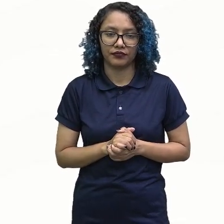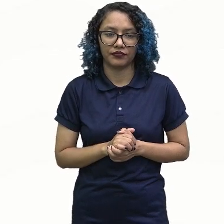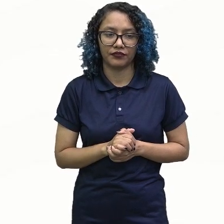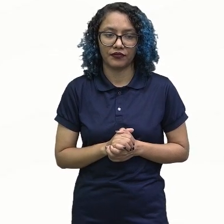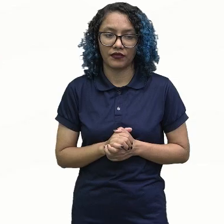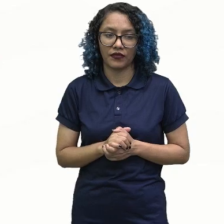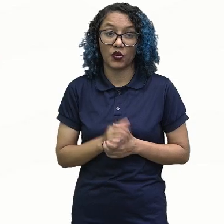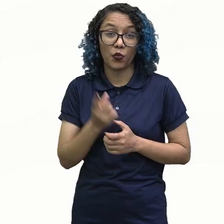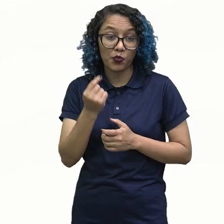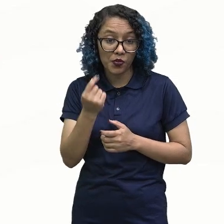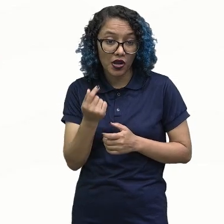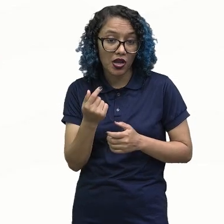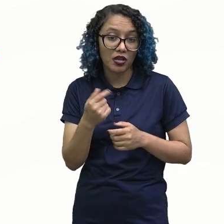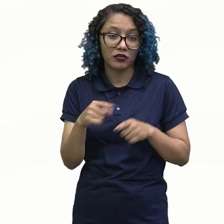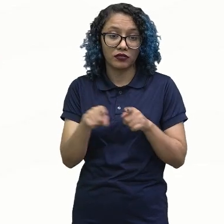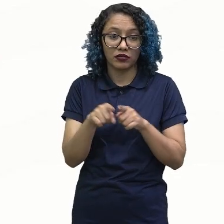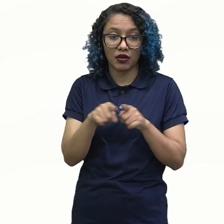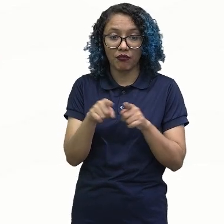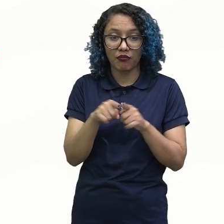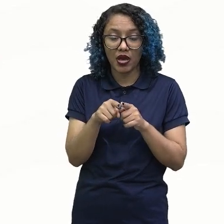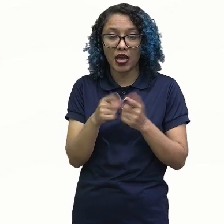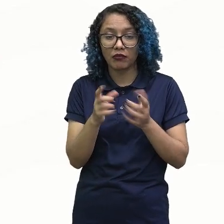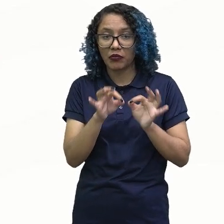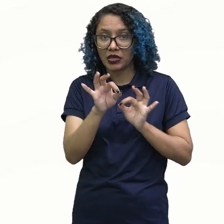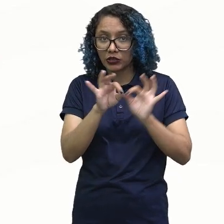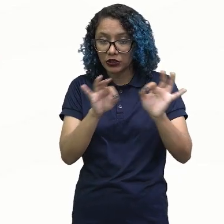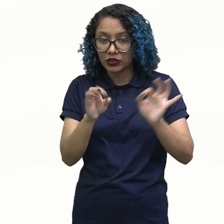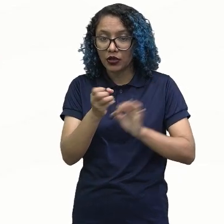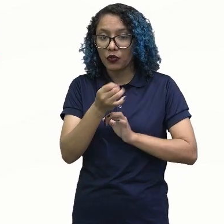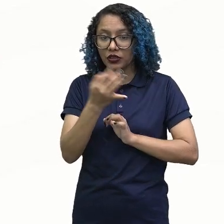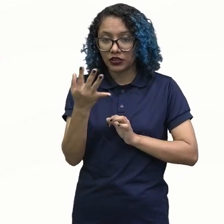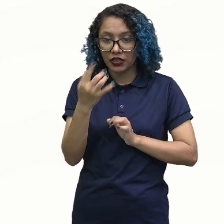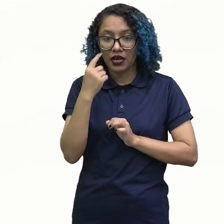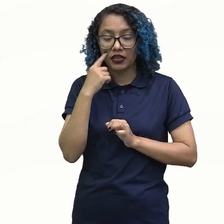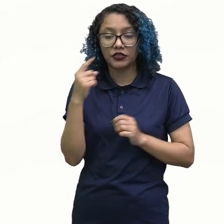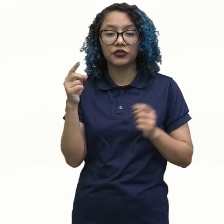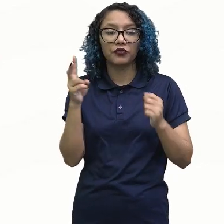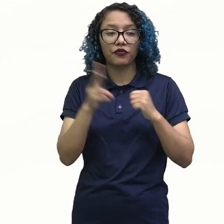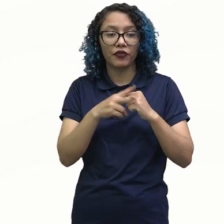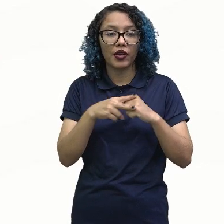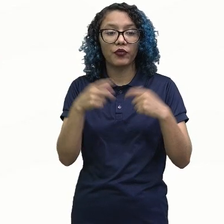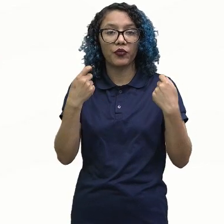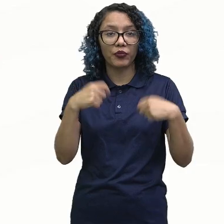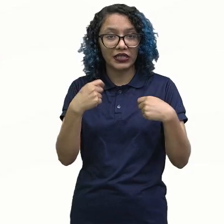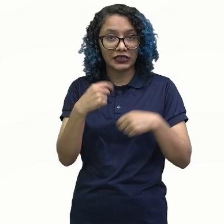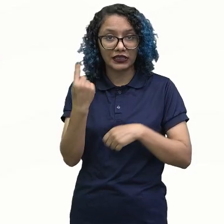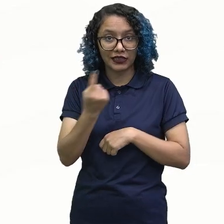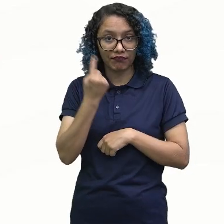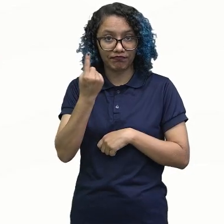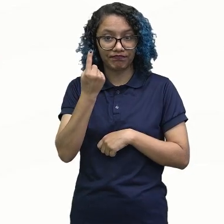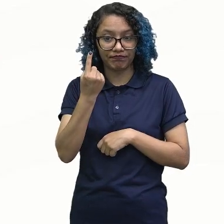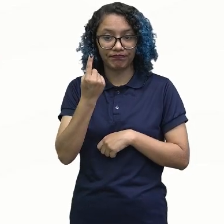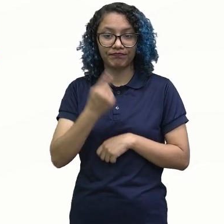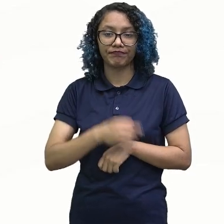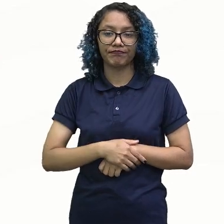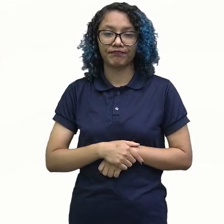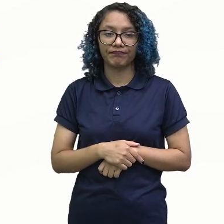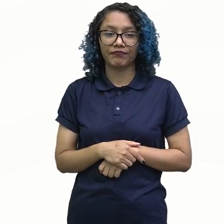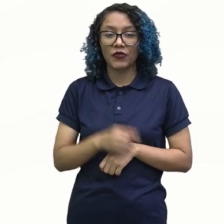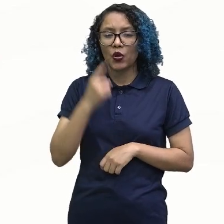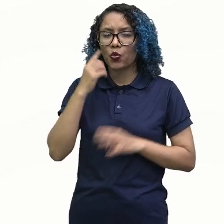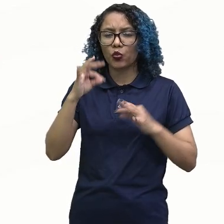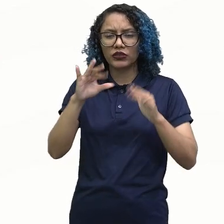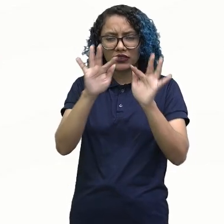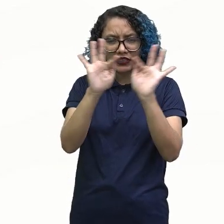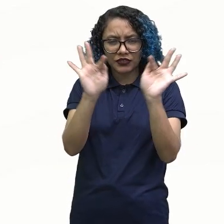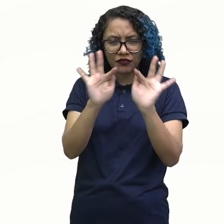preço, medida ou quantidade, o verbo fica no singular. Então, atenção aqui. Essas